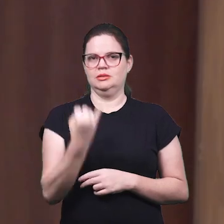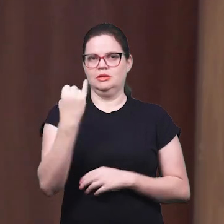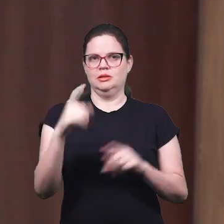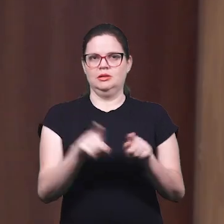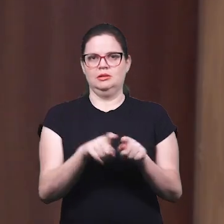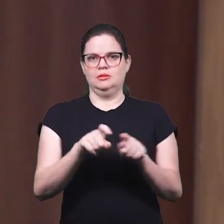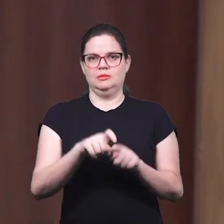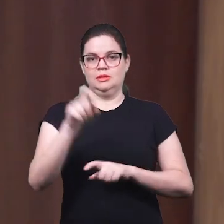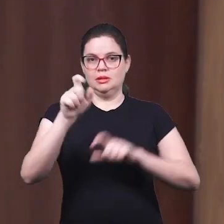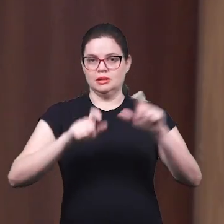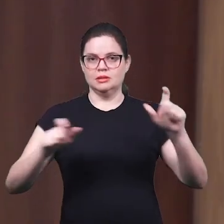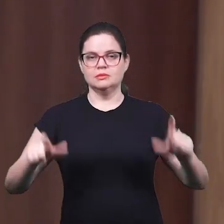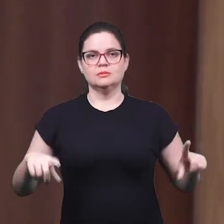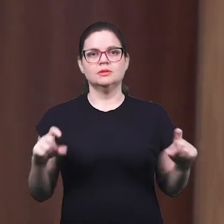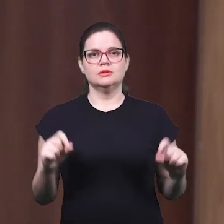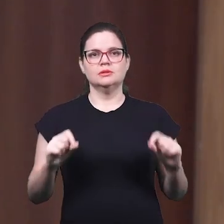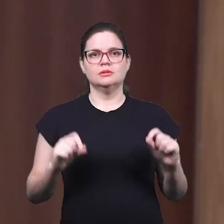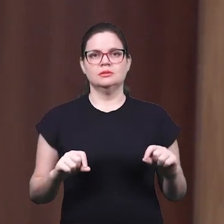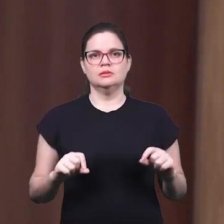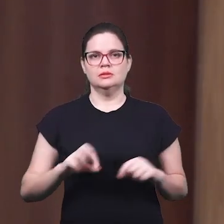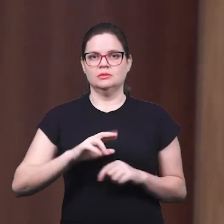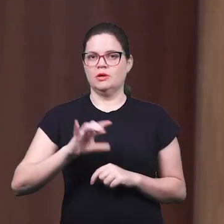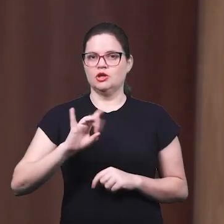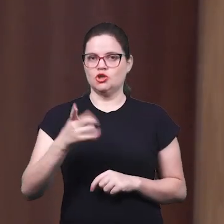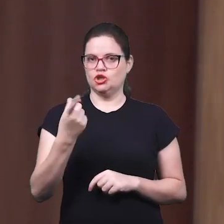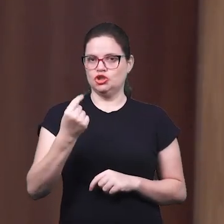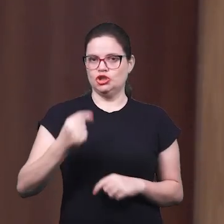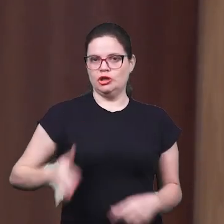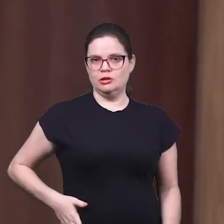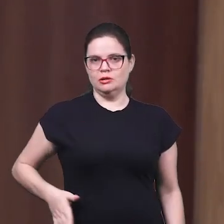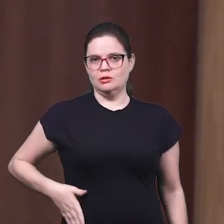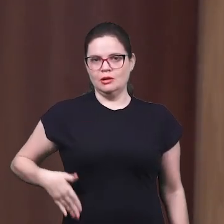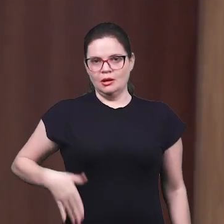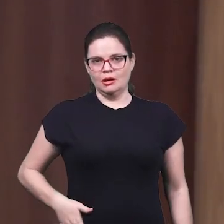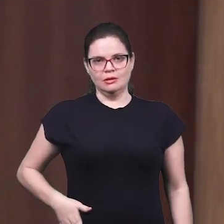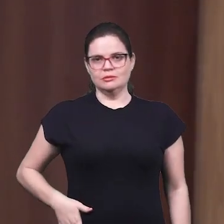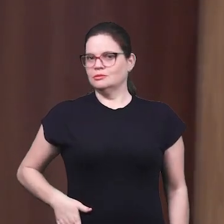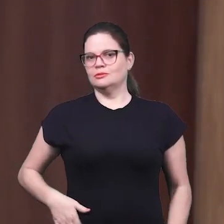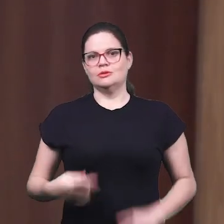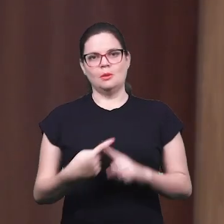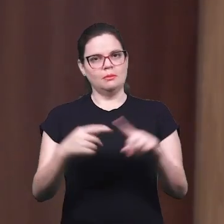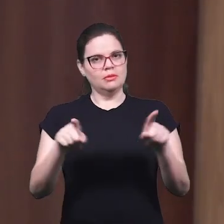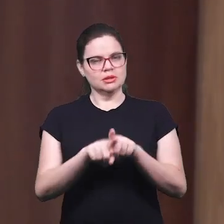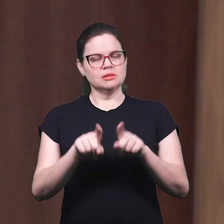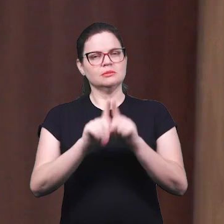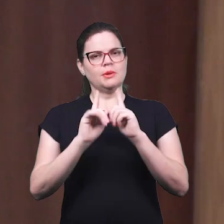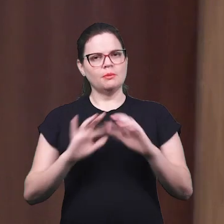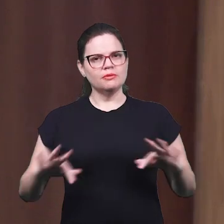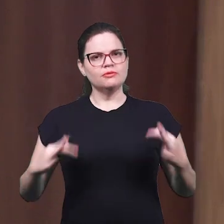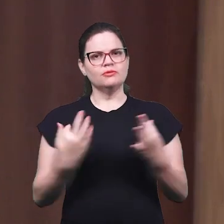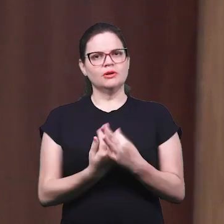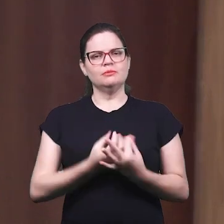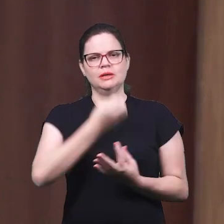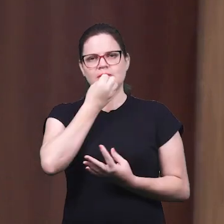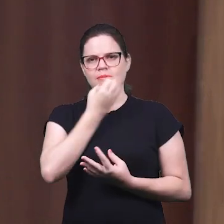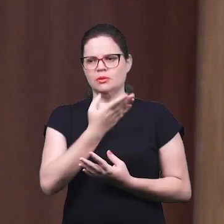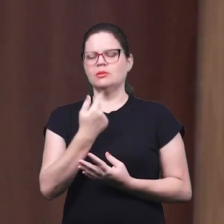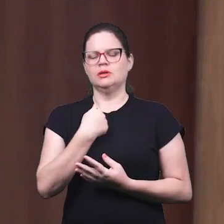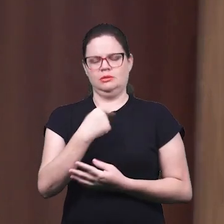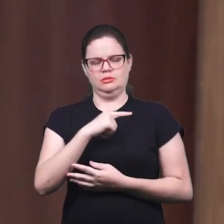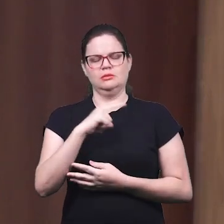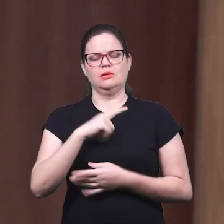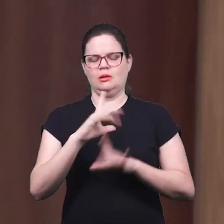vida de um cidadão não é só botar dinheiro no bolso, não. É ter uma família bem constituída. E essa eu